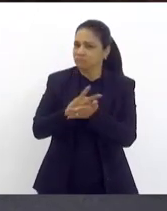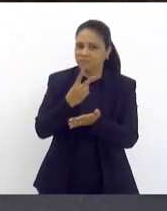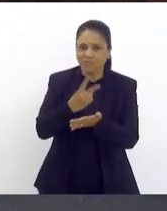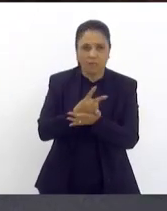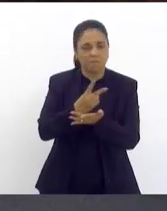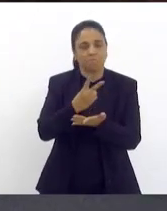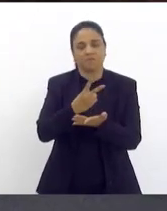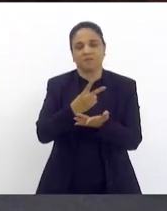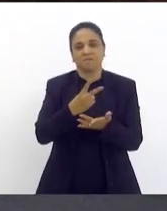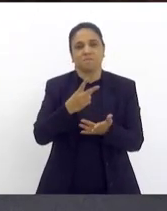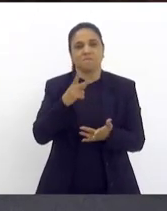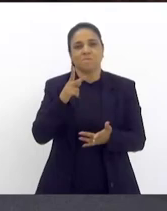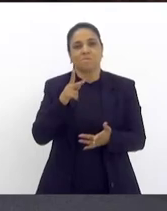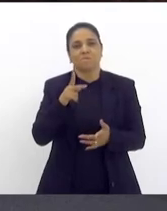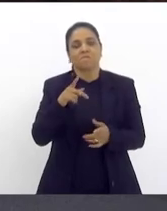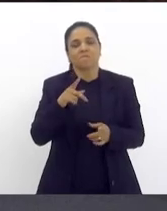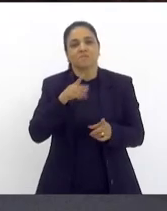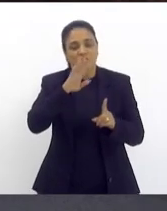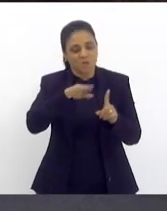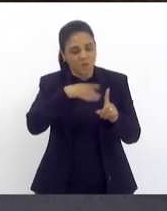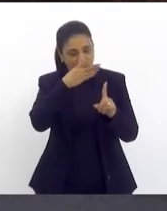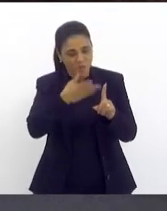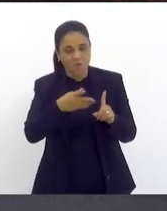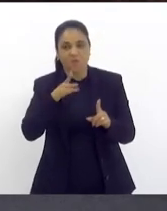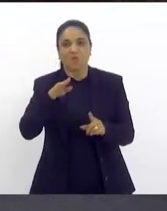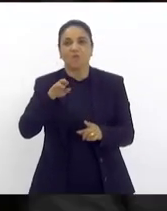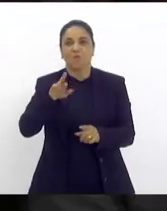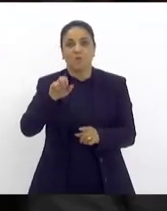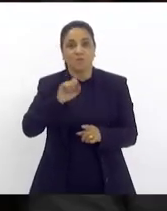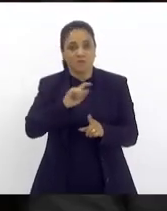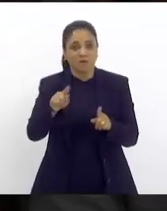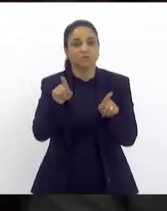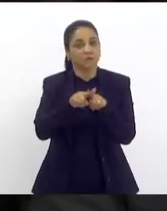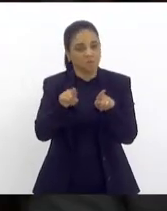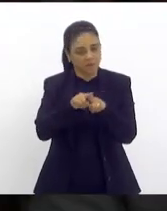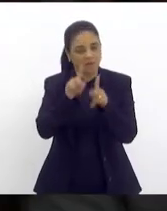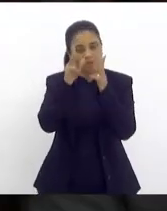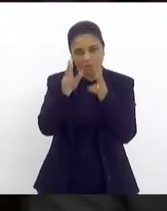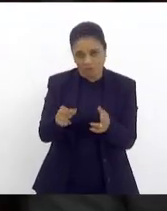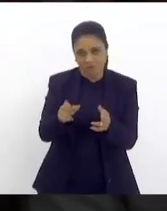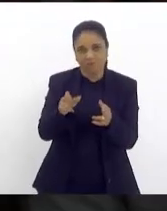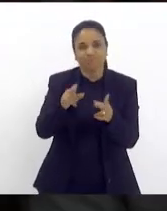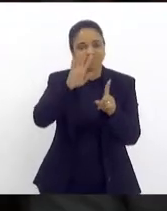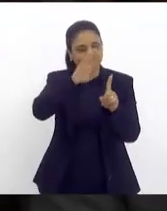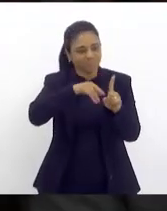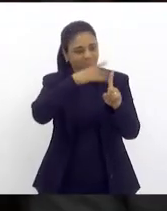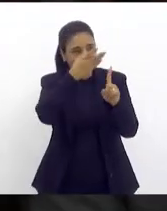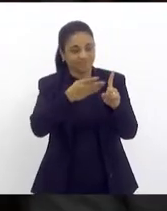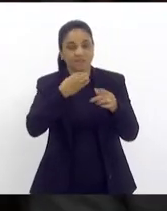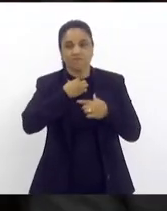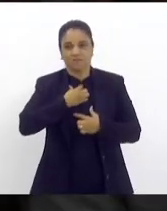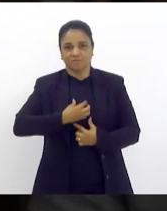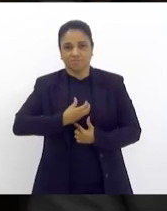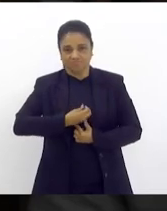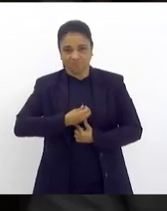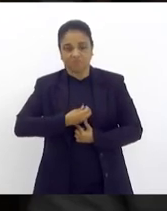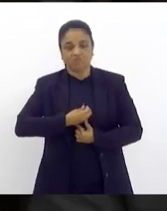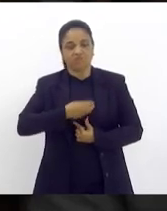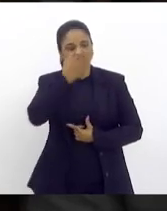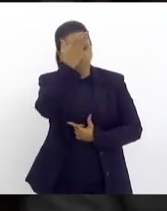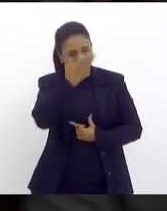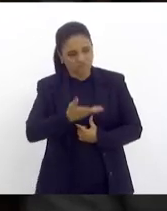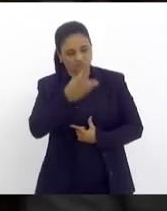muito feliz. Léo, parabéns por ter tomado essa iniciativa de dar essa medalha para esse grande